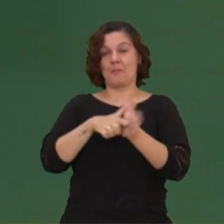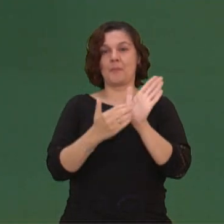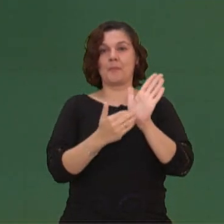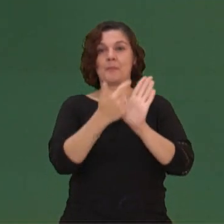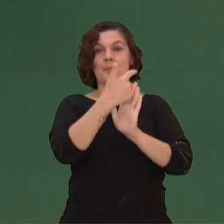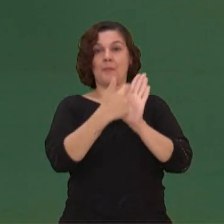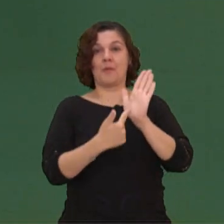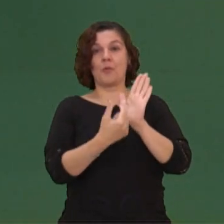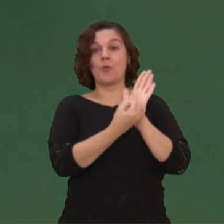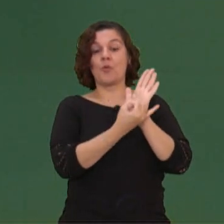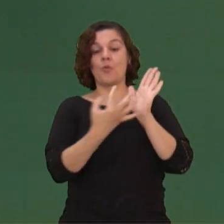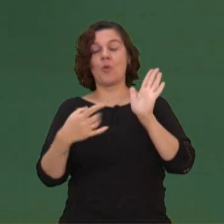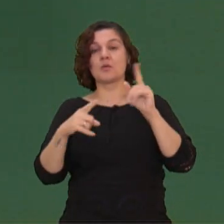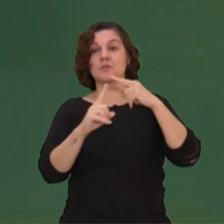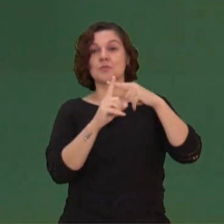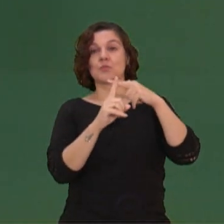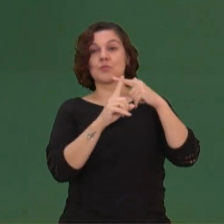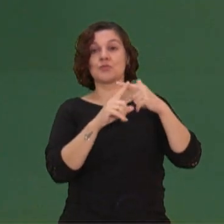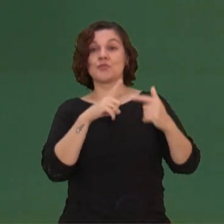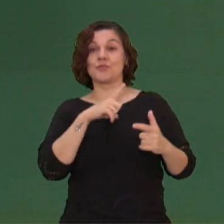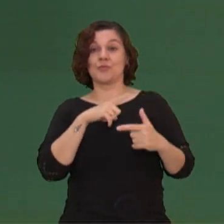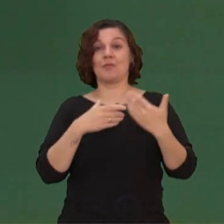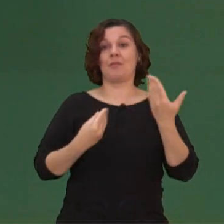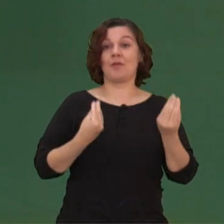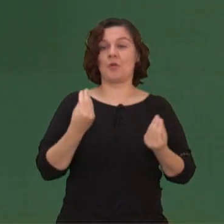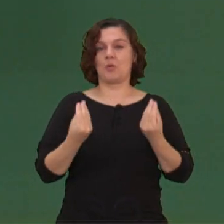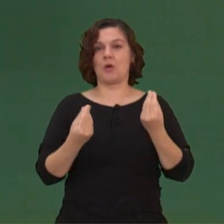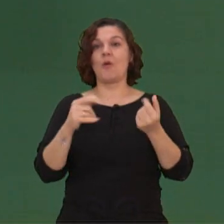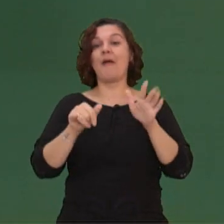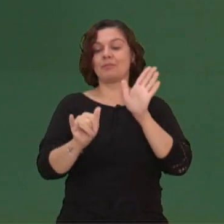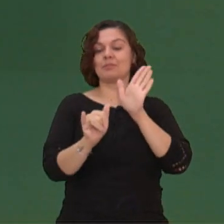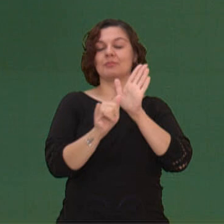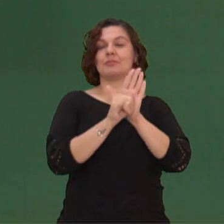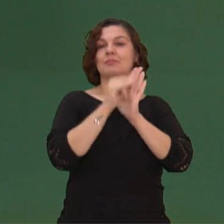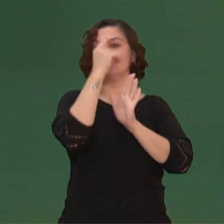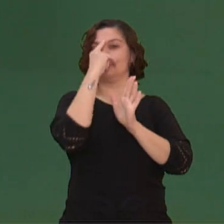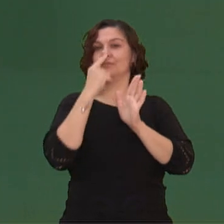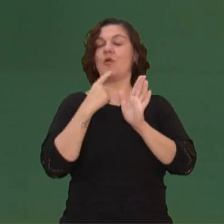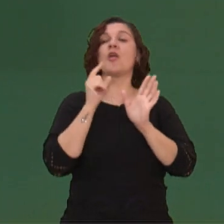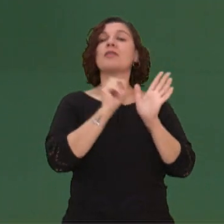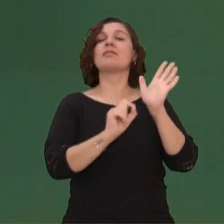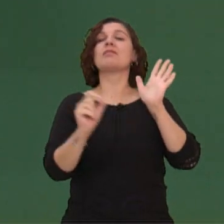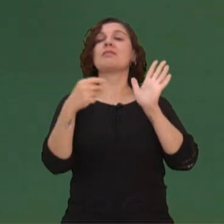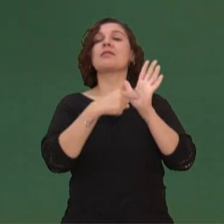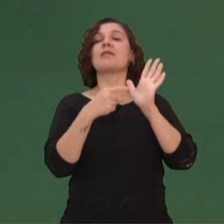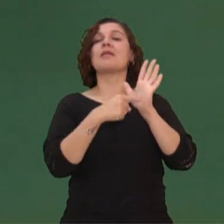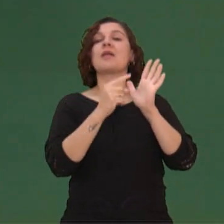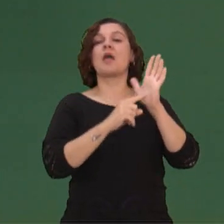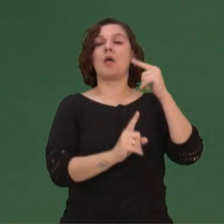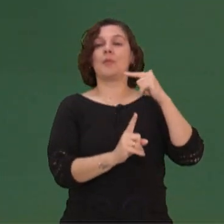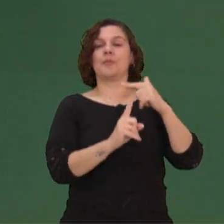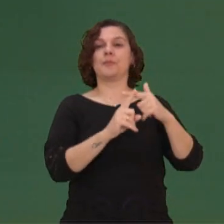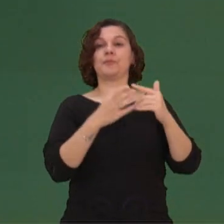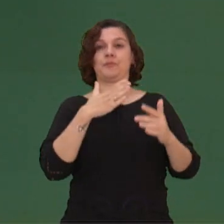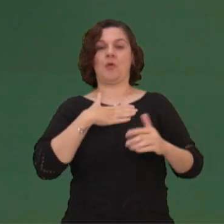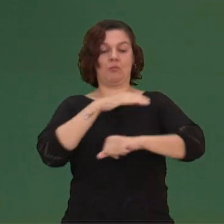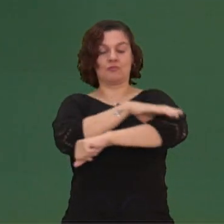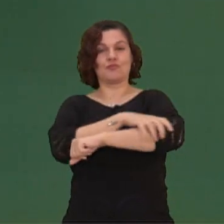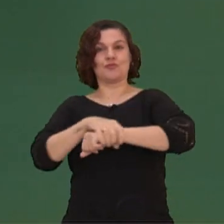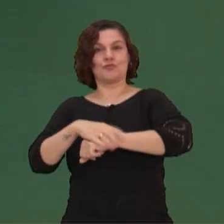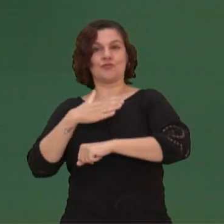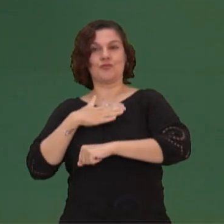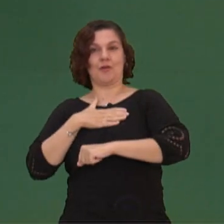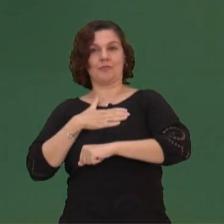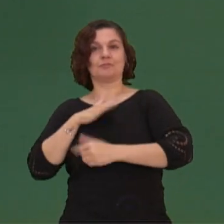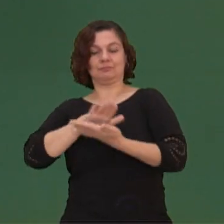representar quantos prótons ele tem. O número de prótons é a identidade do átomo. Quem um átomo é? Eu sou o Jefferson.